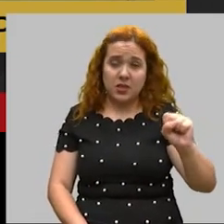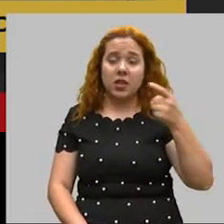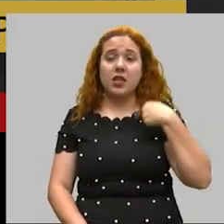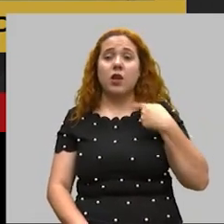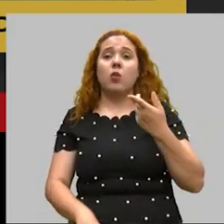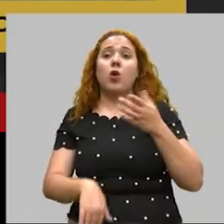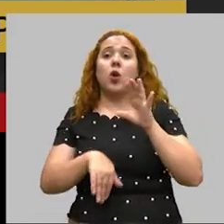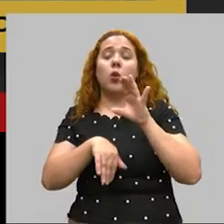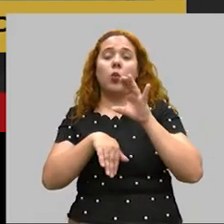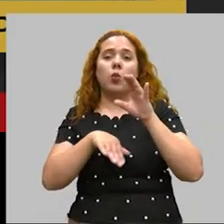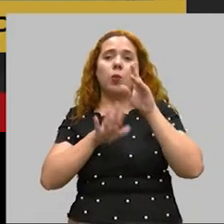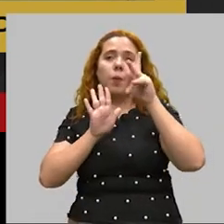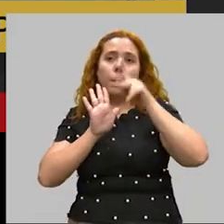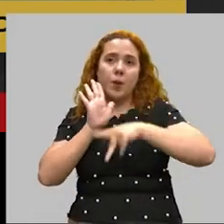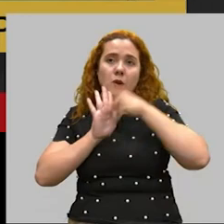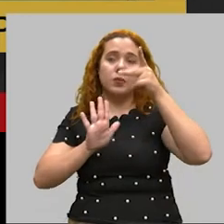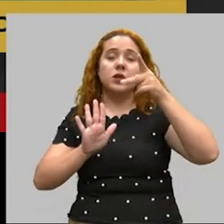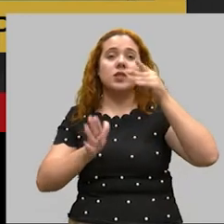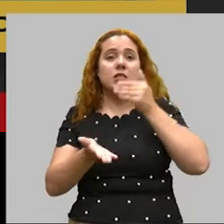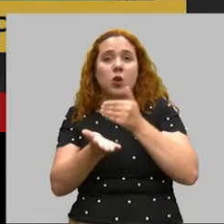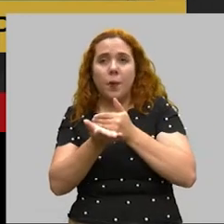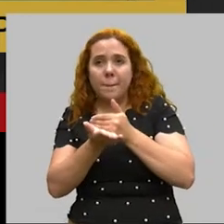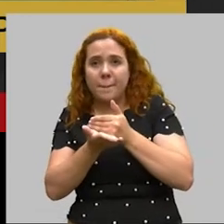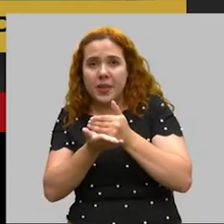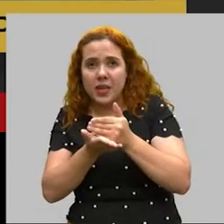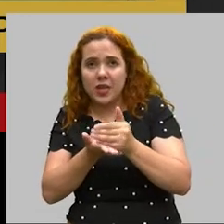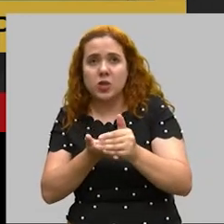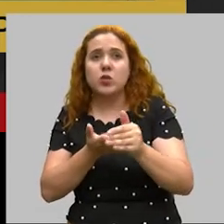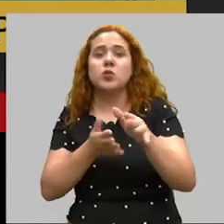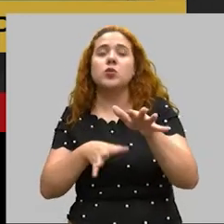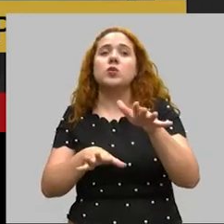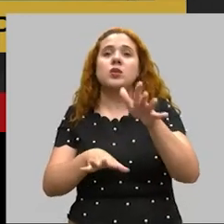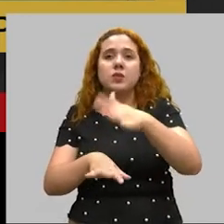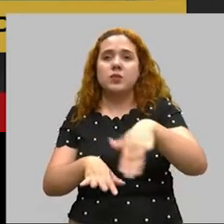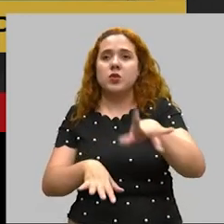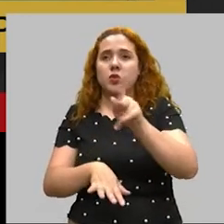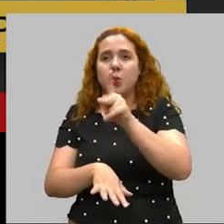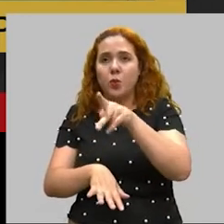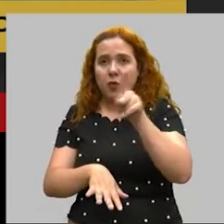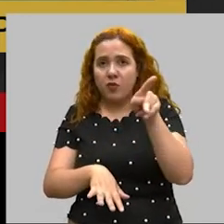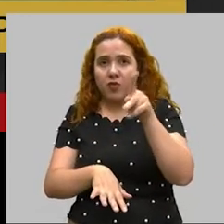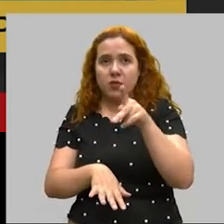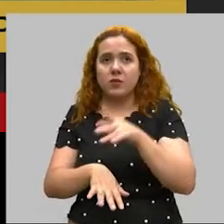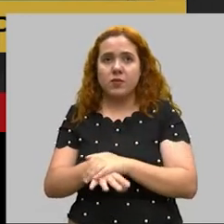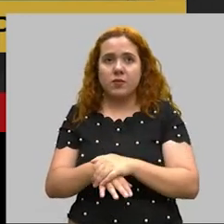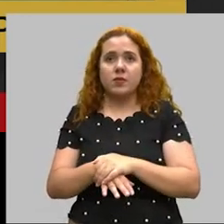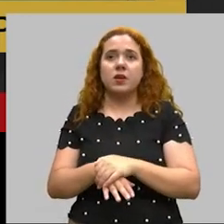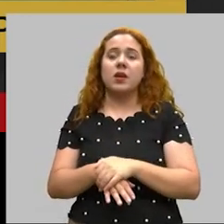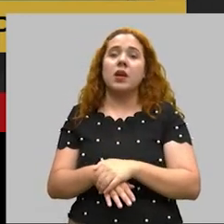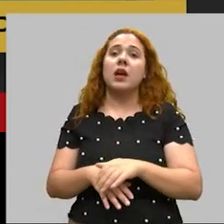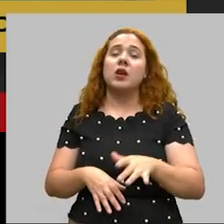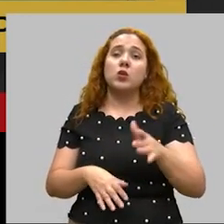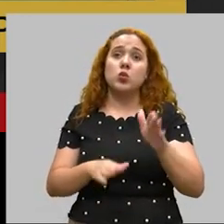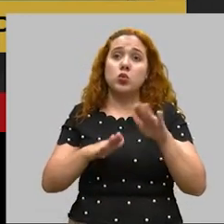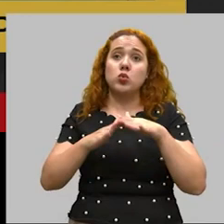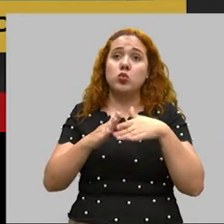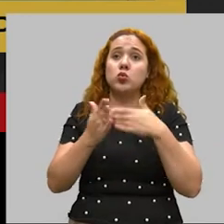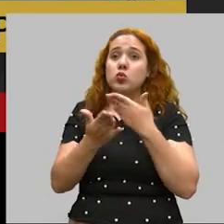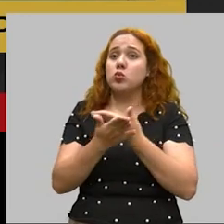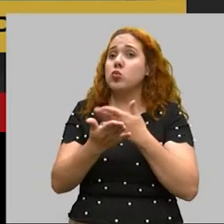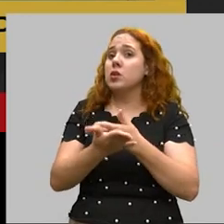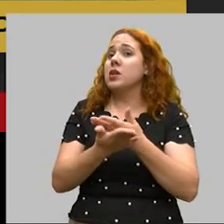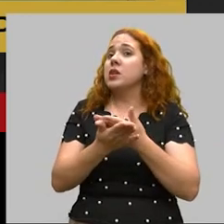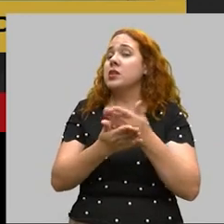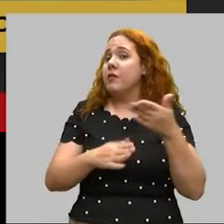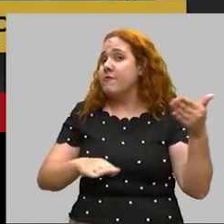né é um programa da Caps e a gente tem o núcleo de Então os estudantes eles vão pro chão da escola para viver essa experiência então uma relação entre